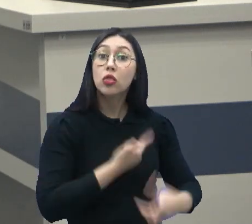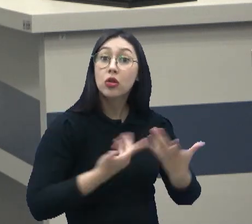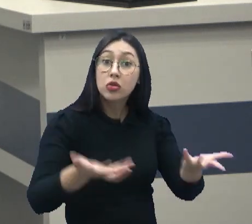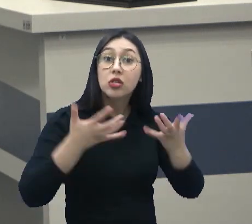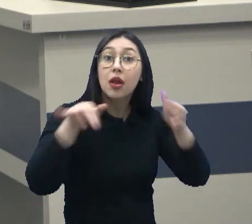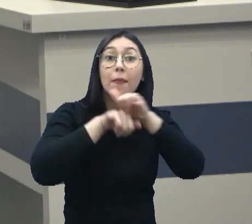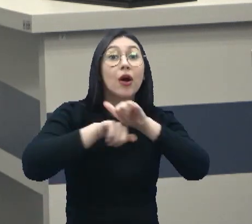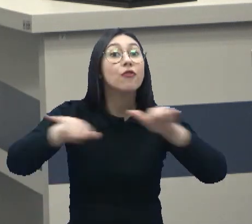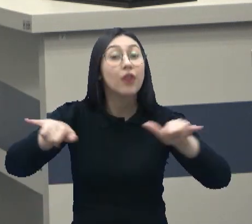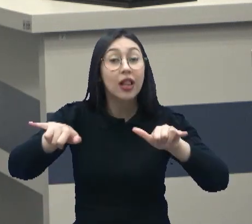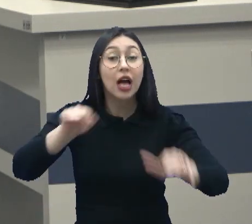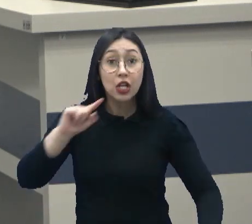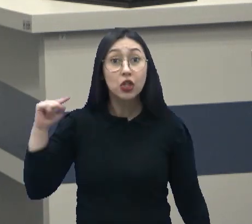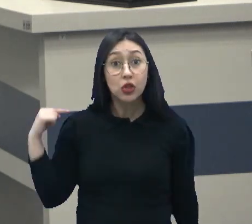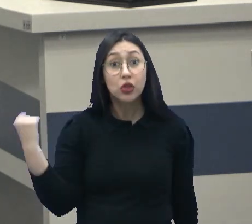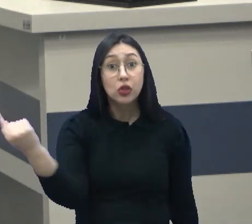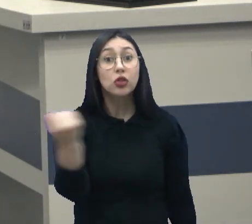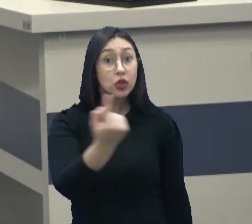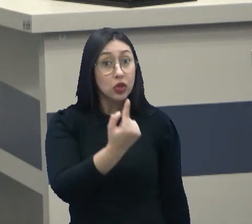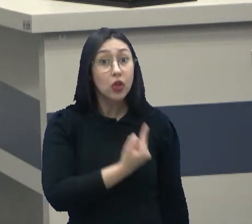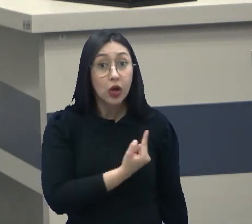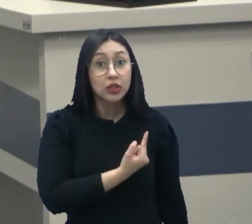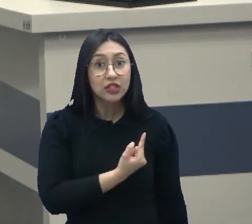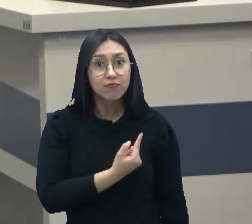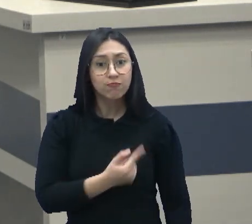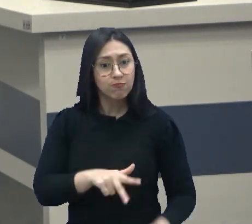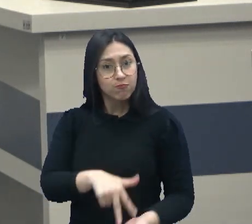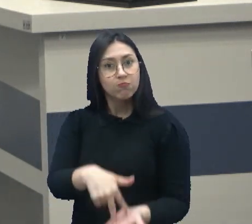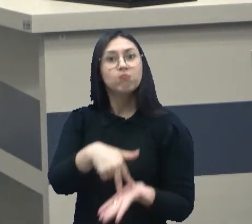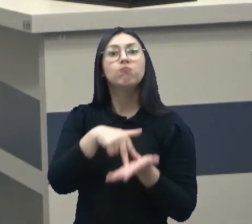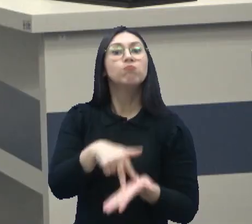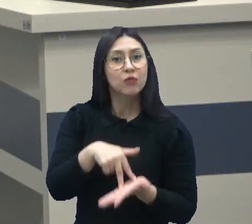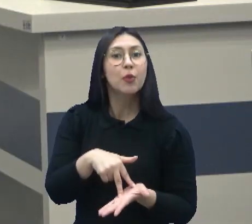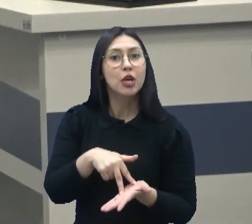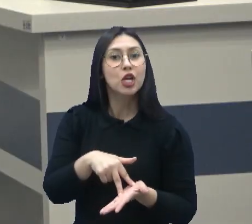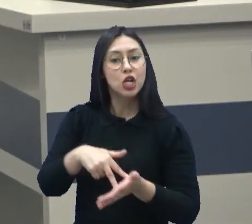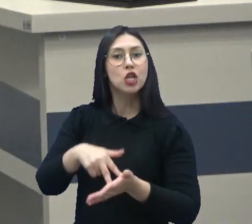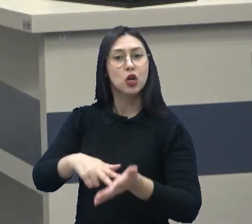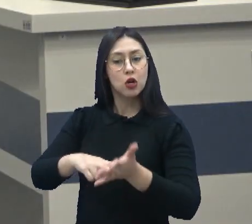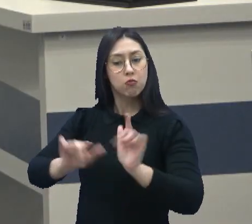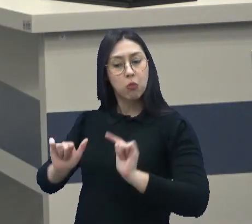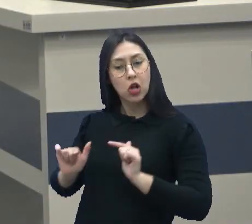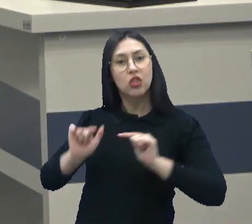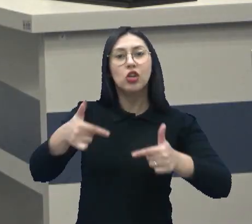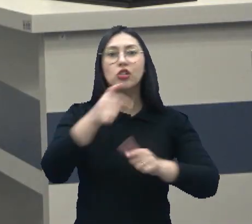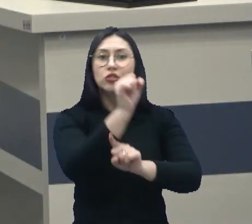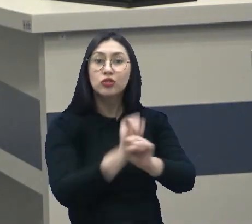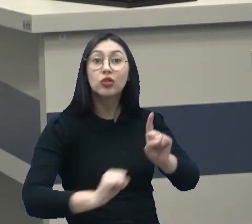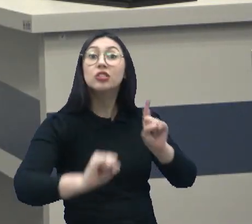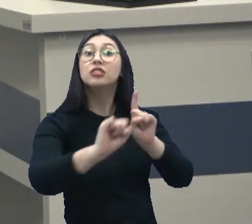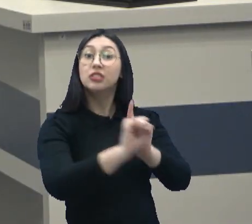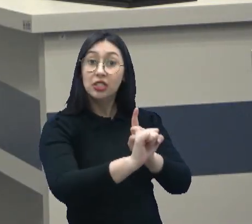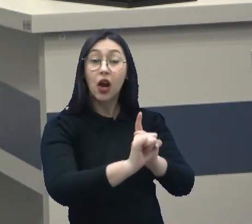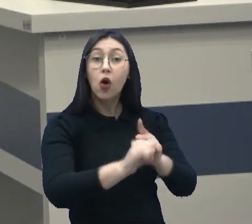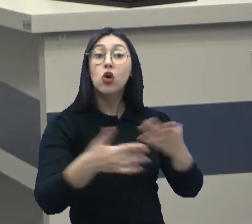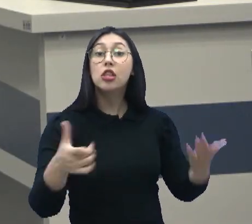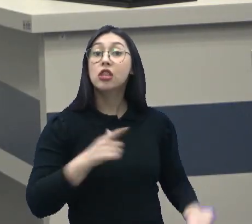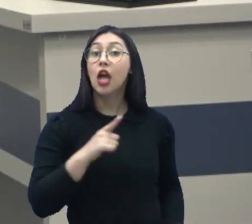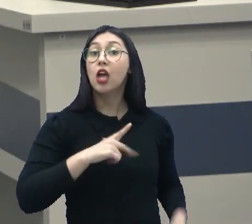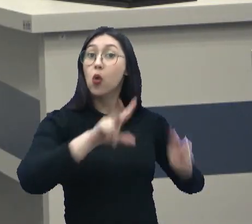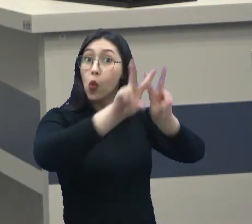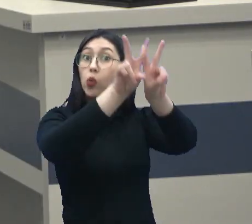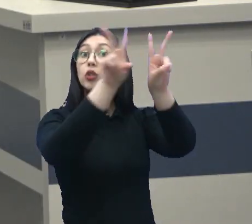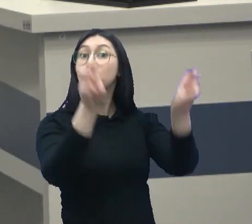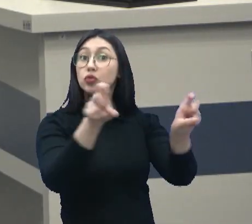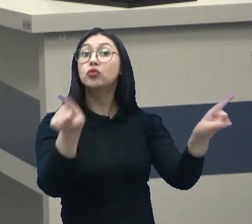vocês, nós estamos de cabeça erguida e o movimento social estão com uma outra pauta, que é a pauta